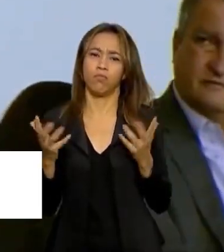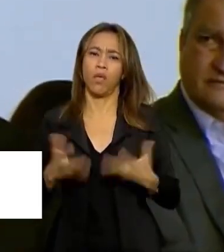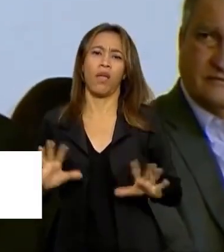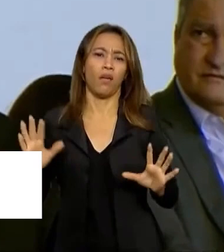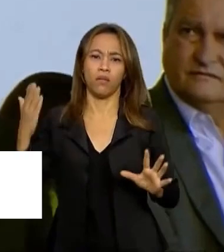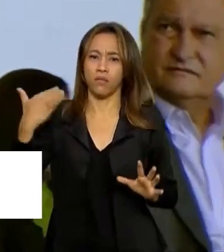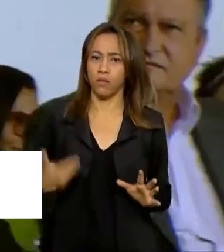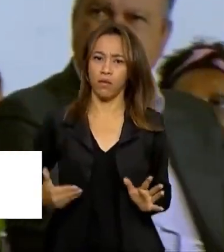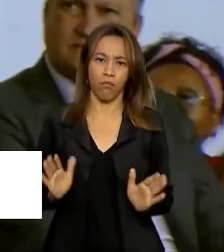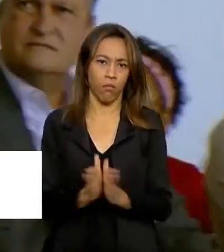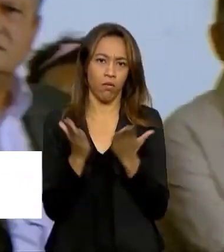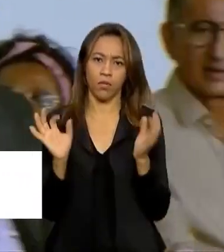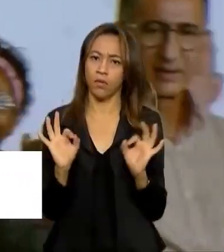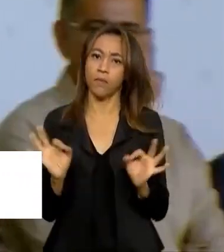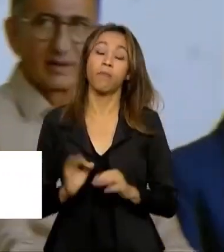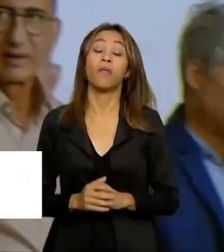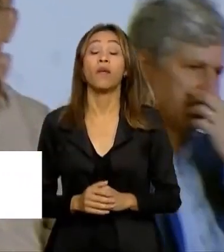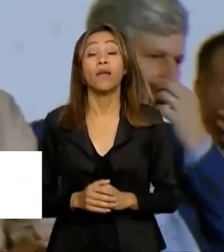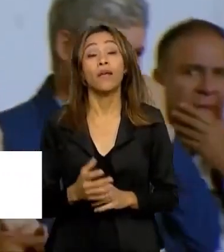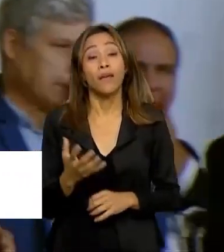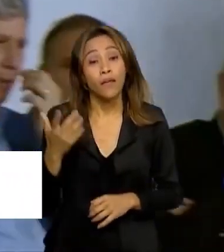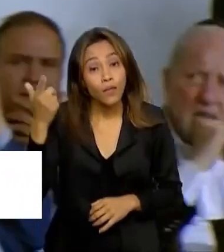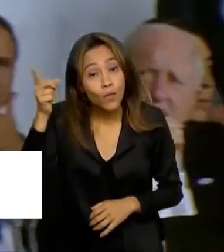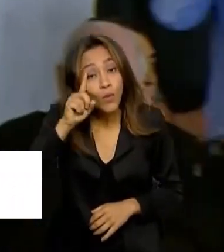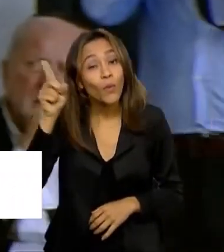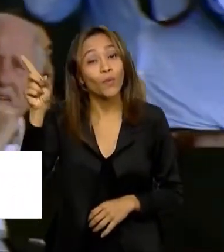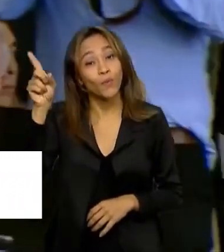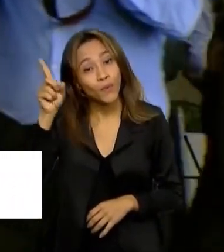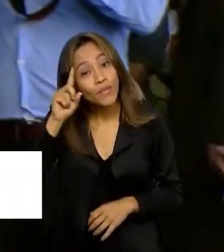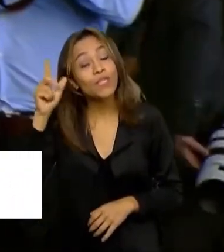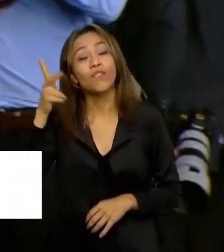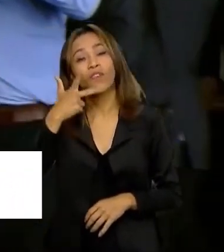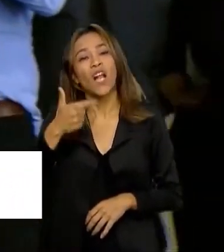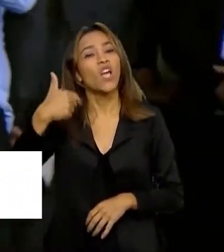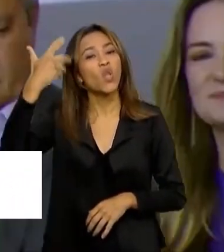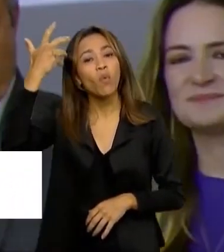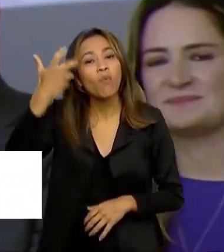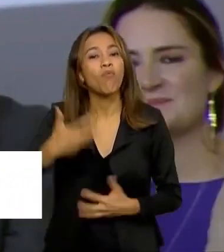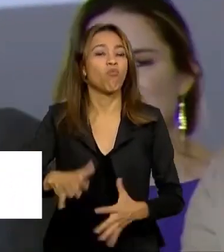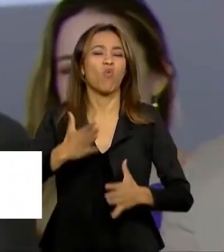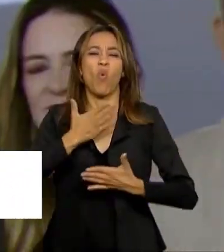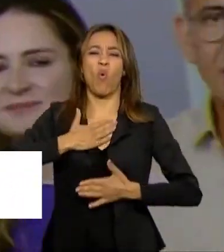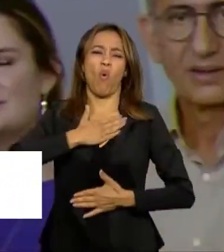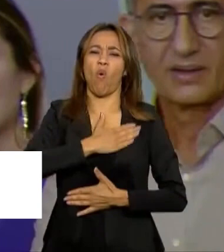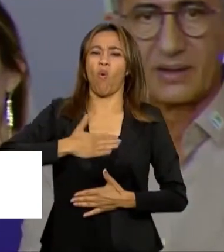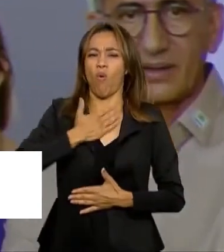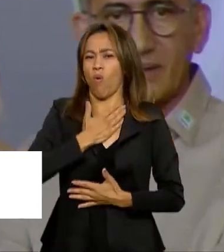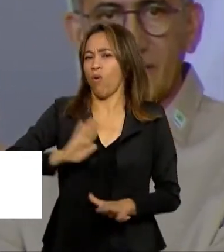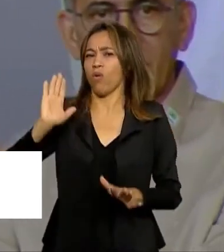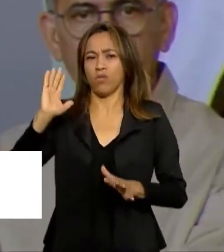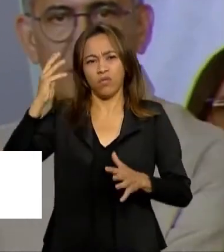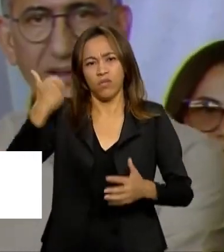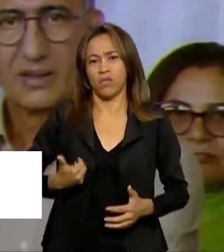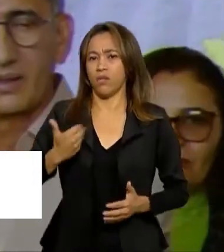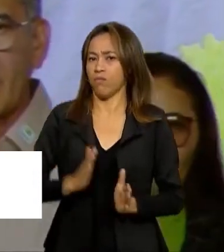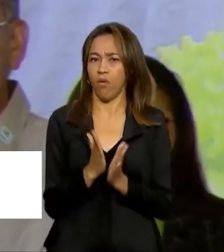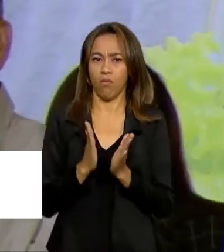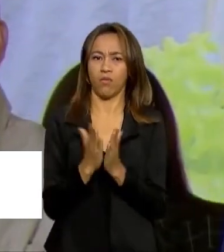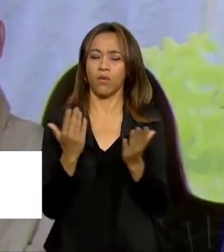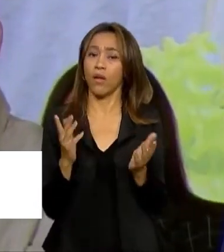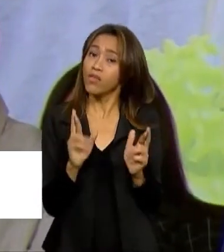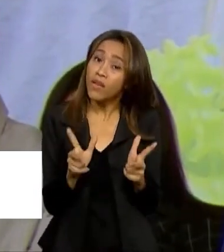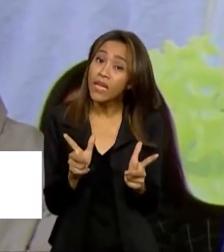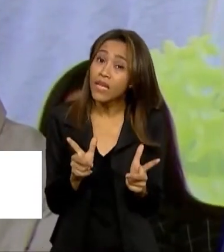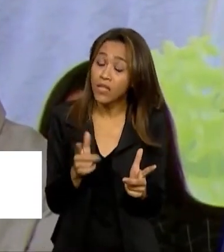A gente tem que dizer todo dia, a gente não gosta de ser pobre. É diferente a gente